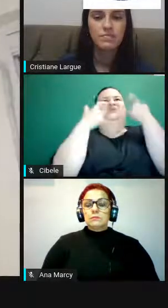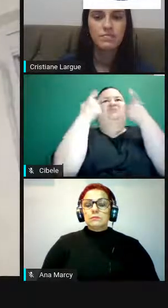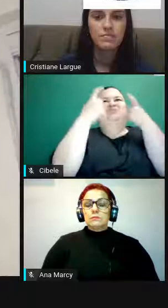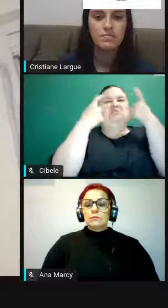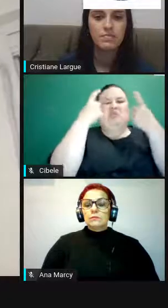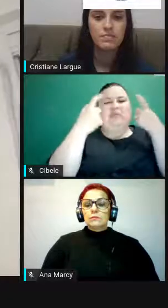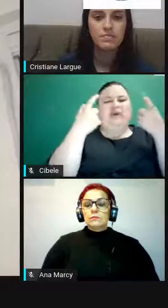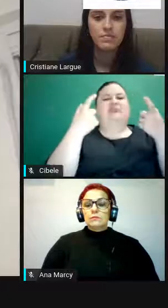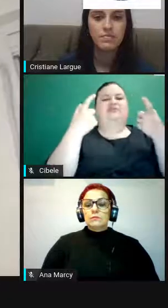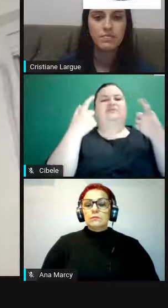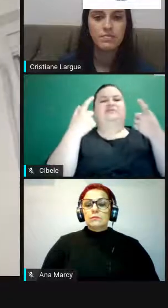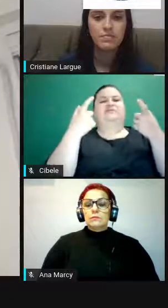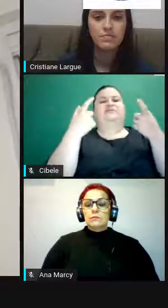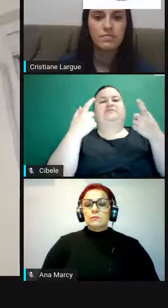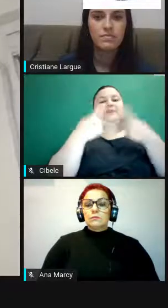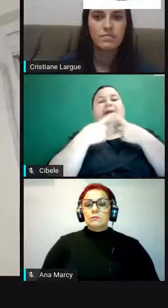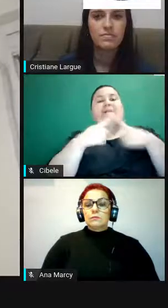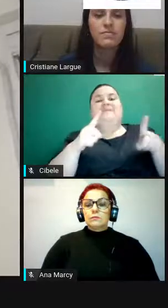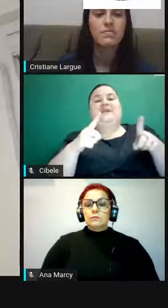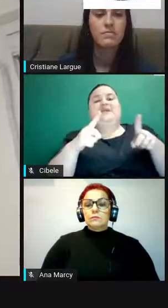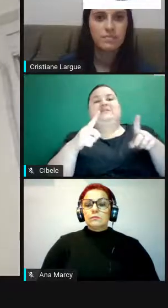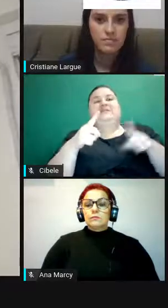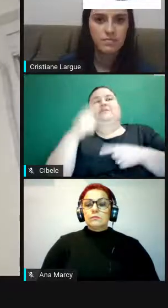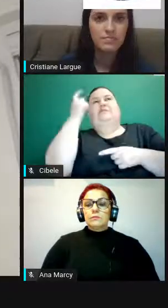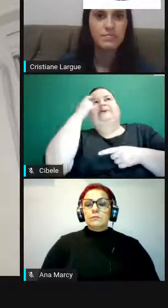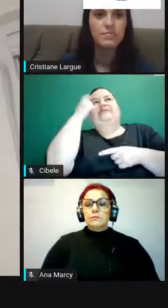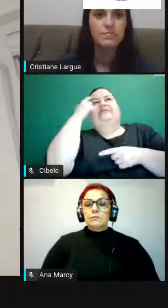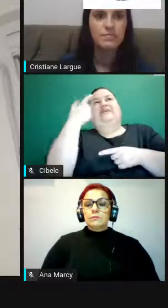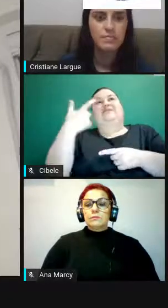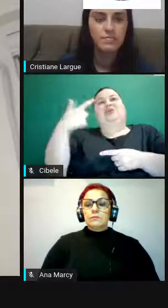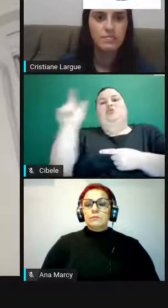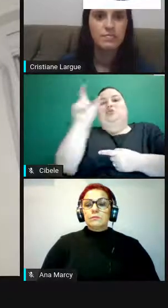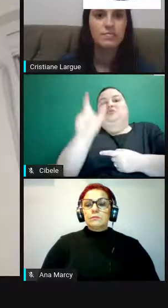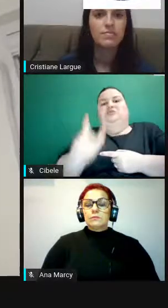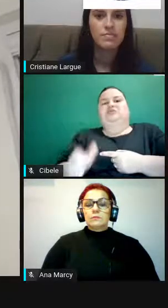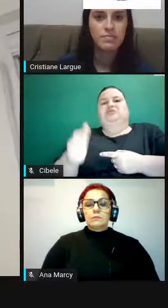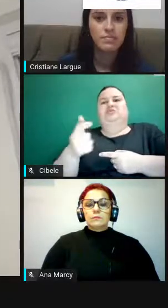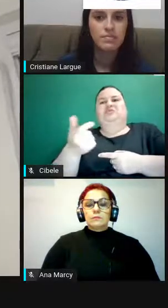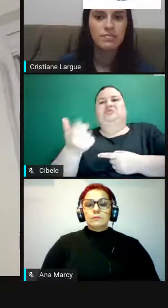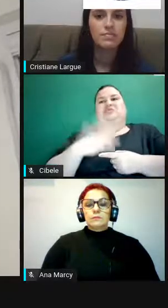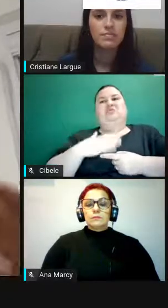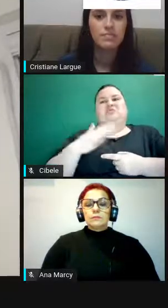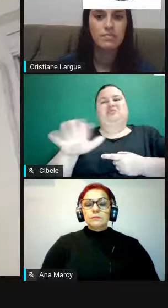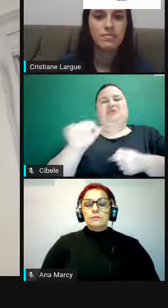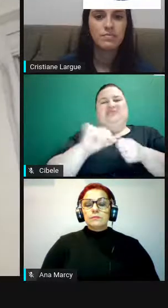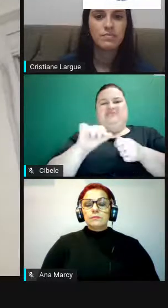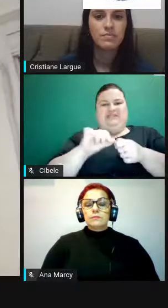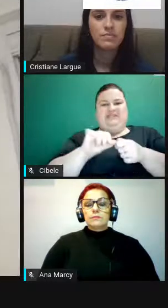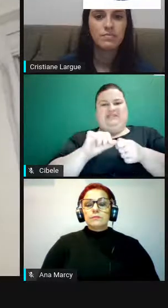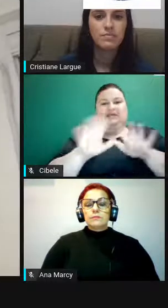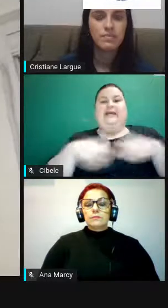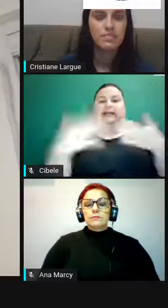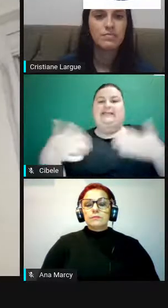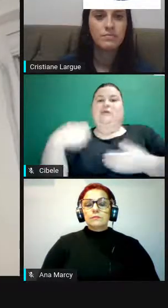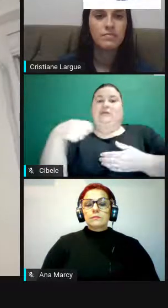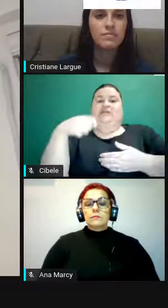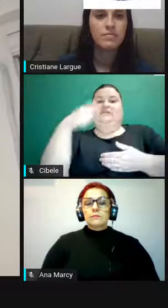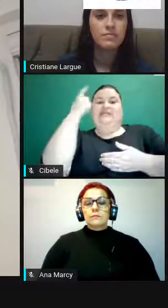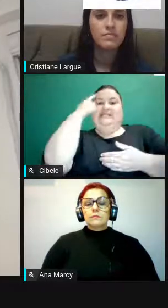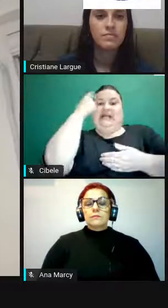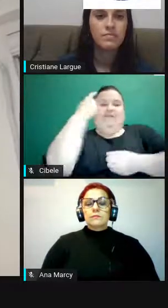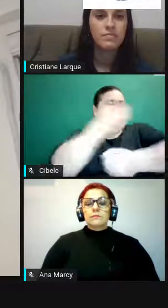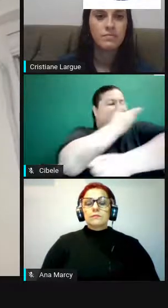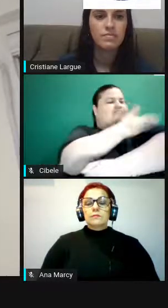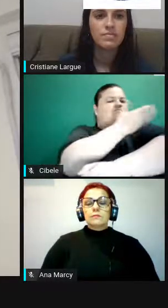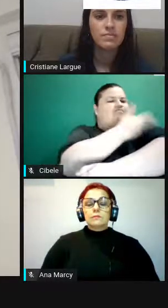outras pessoas não iriam querer fazer sem saber exatamente como né E a gente tem que treinar nossa cabeça porque quando tu